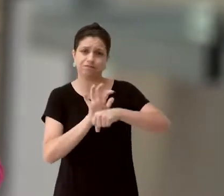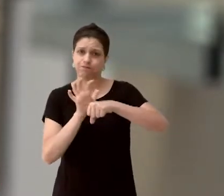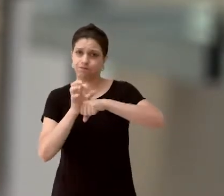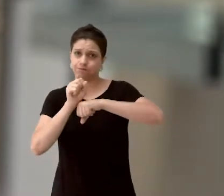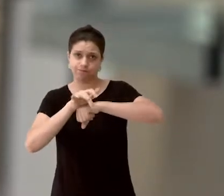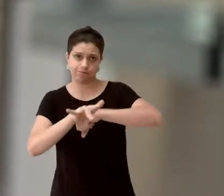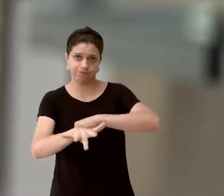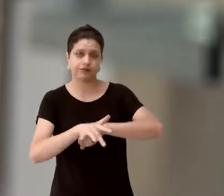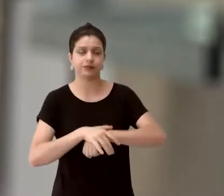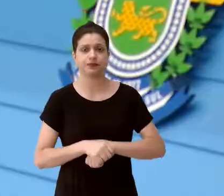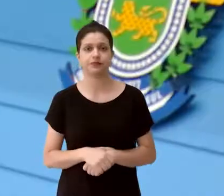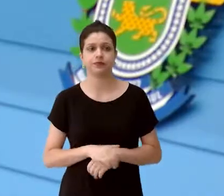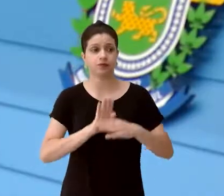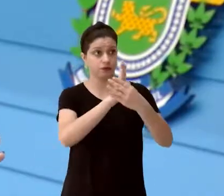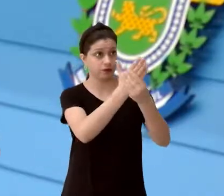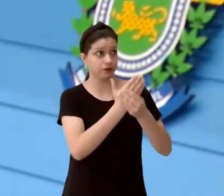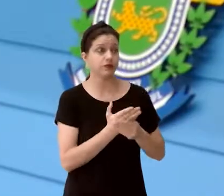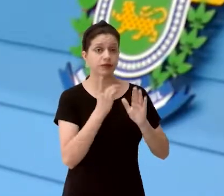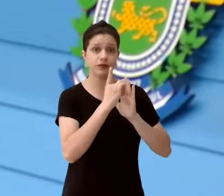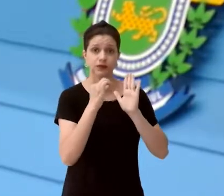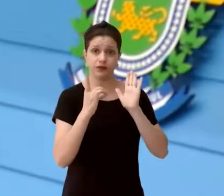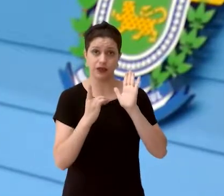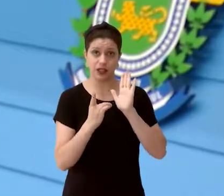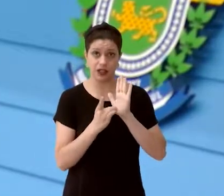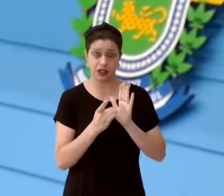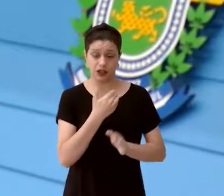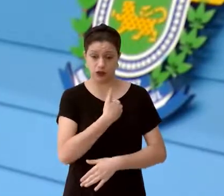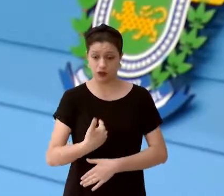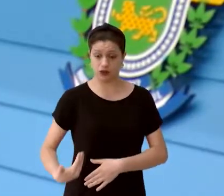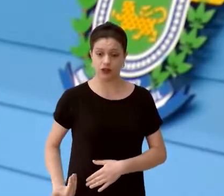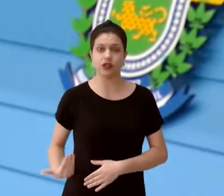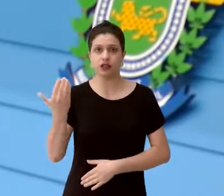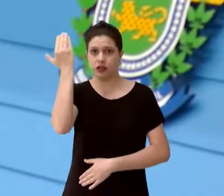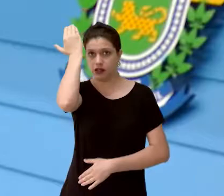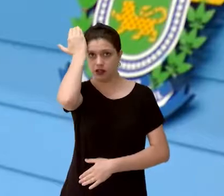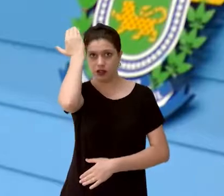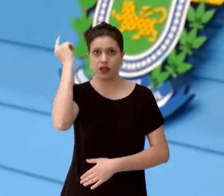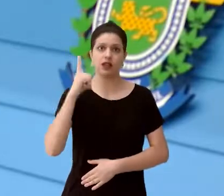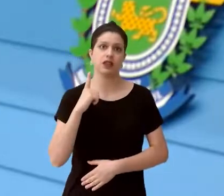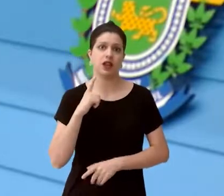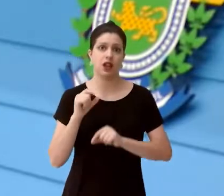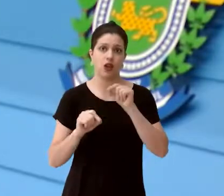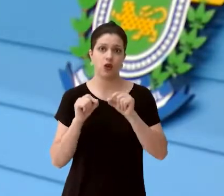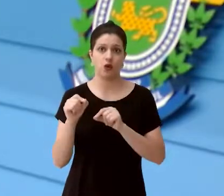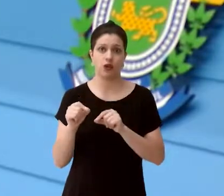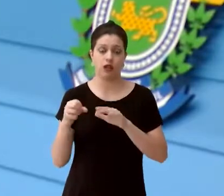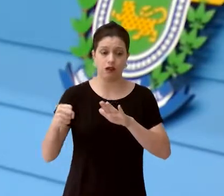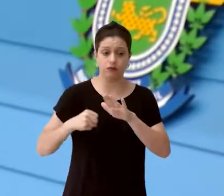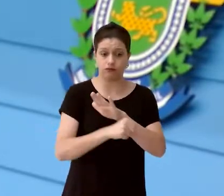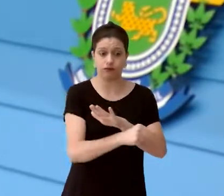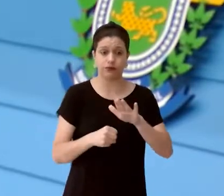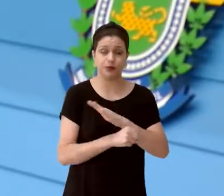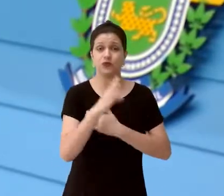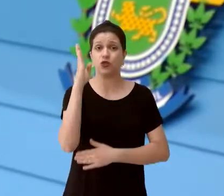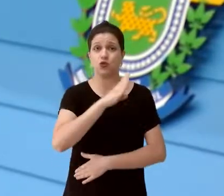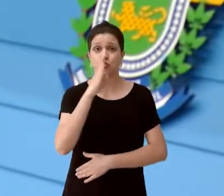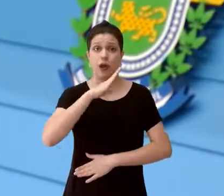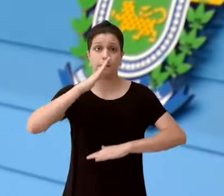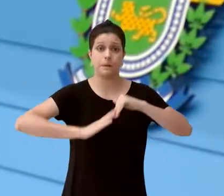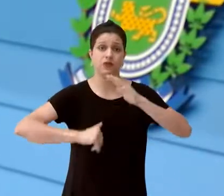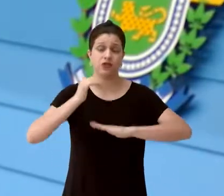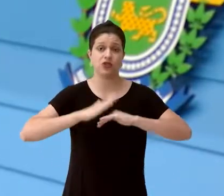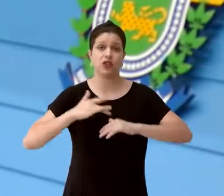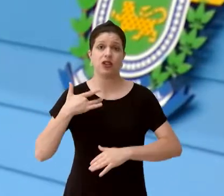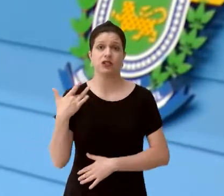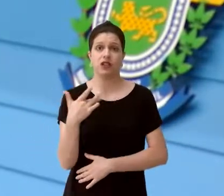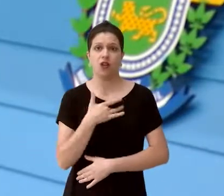causa da pandemia. O decreto entregue pelo governador Reinaldo Azambuja institui medidas como a contratação emergencial